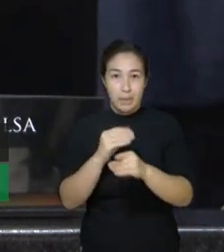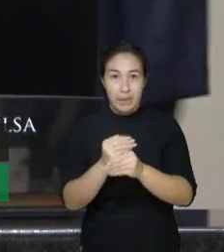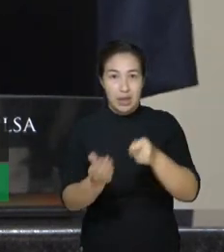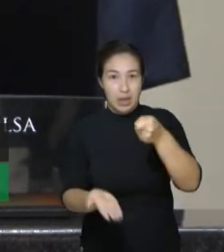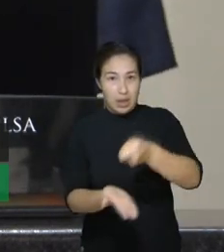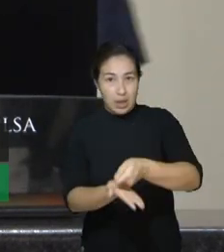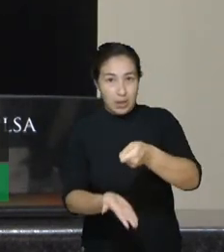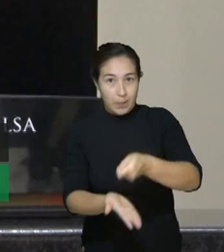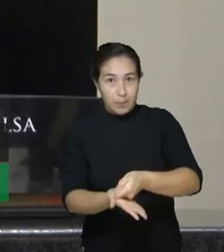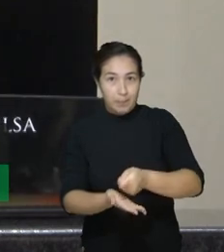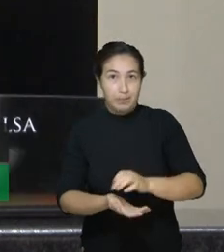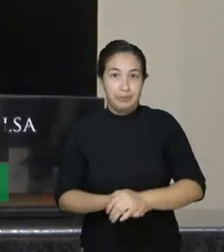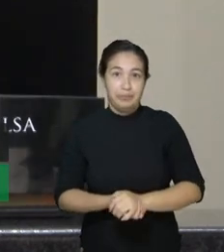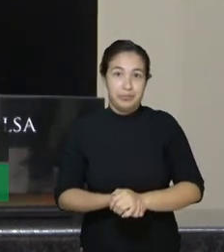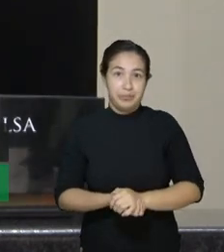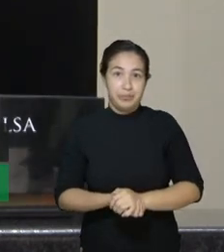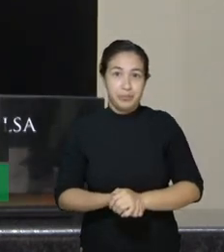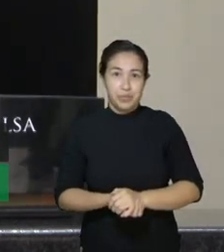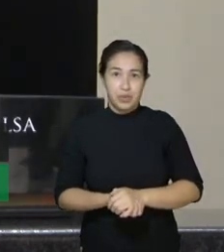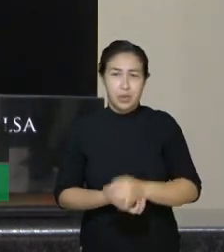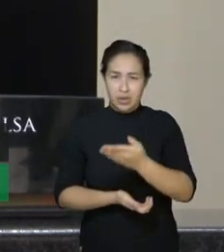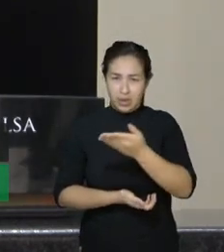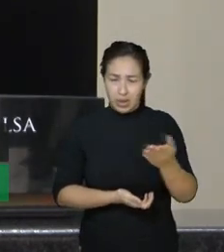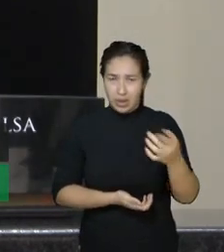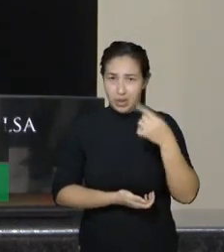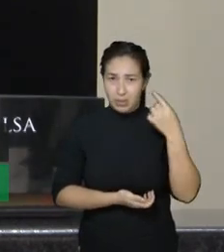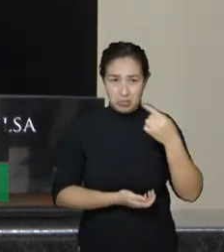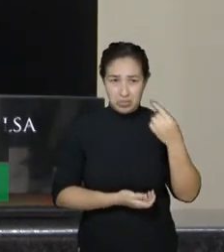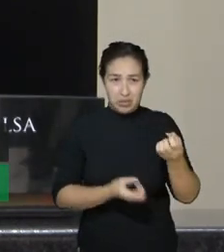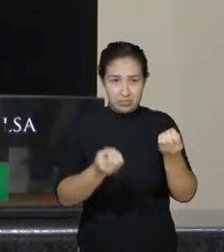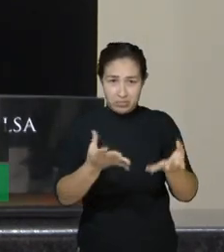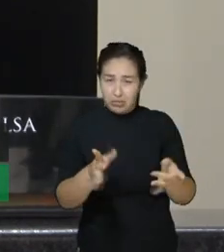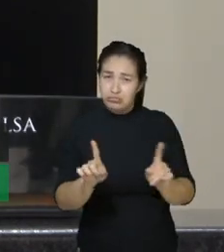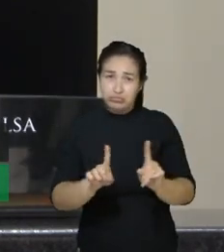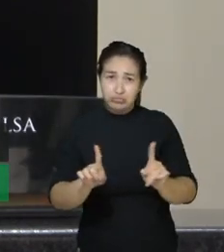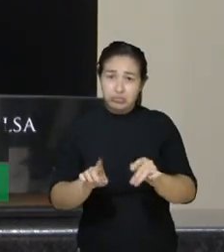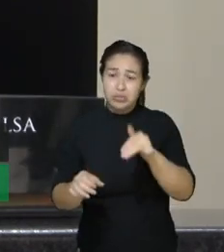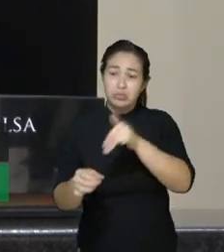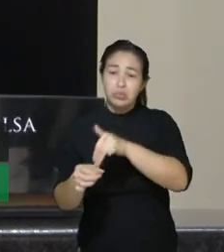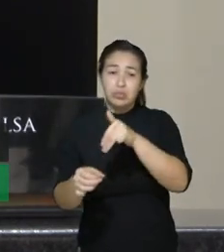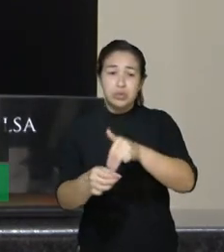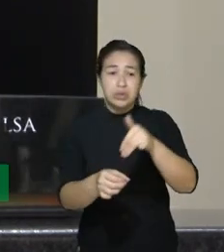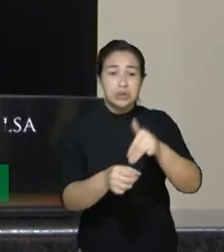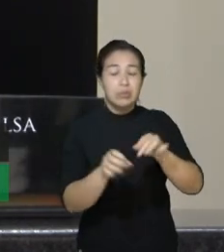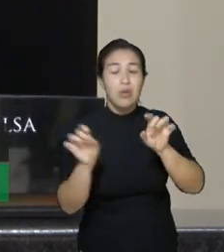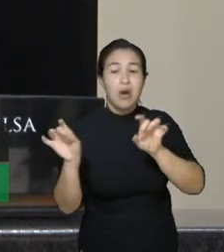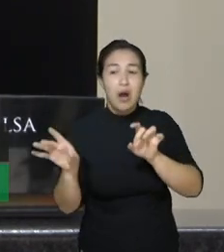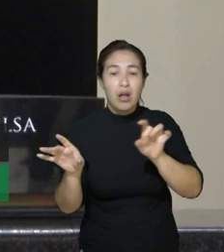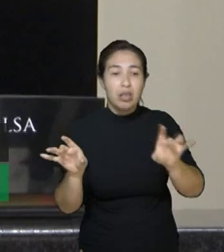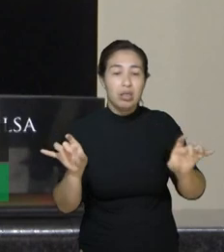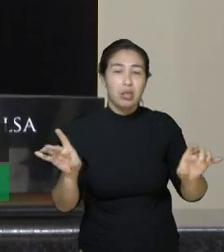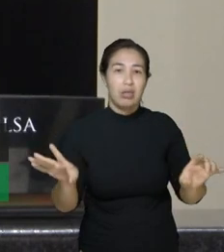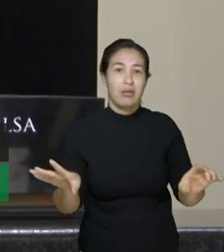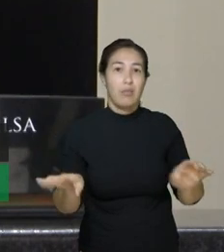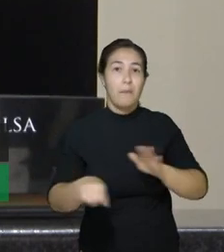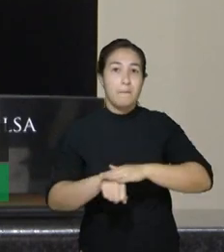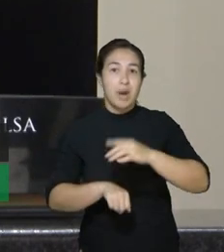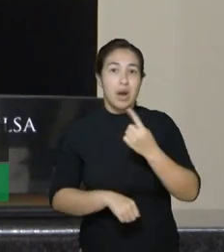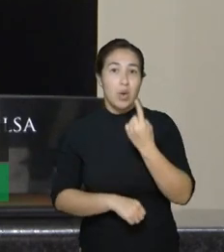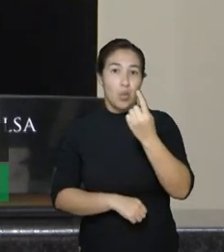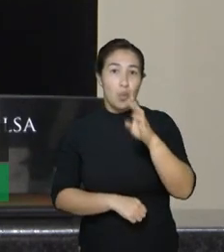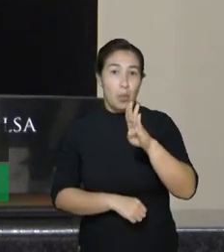impositivas, que não foi para os deputados, foi para os municípios. Esses recursos de mais de 1,5 bilhão estão lá